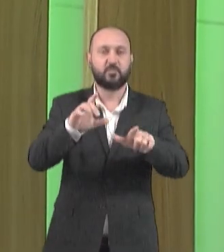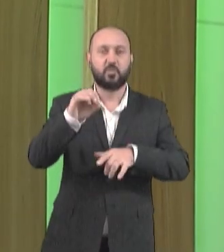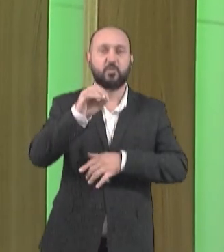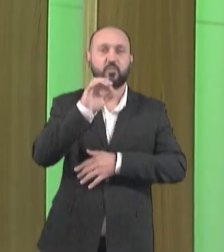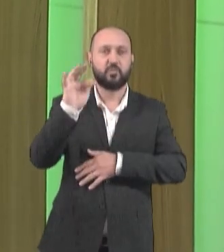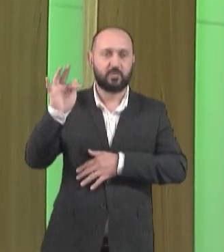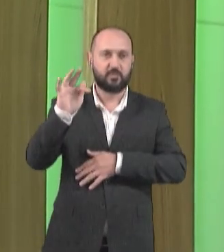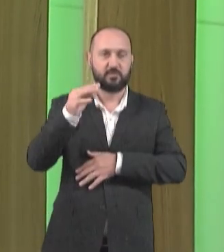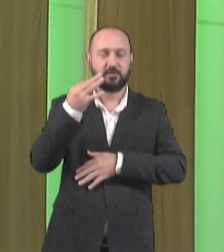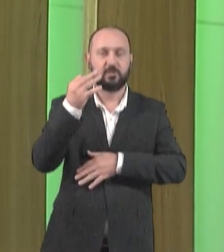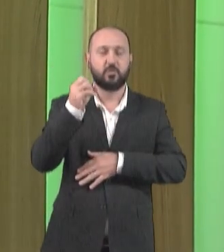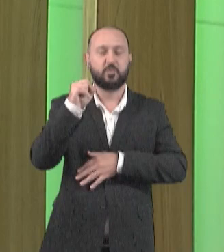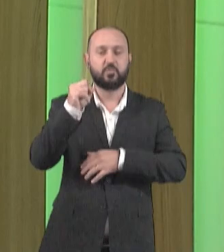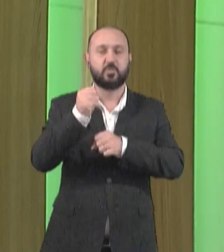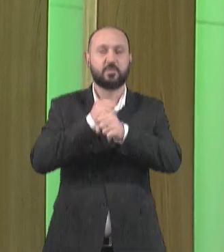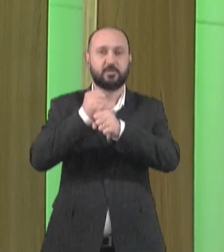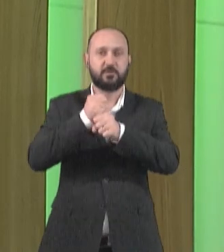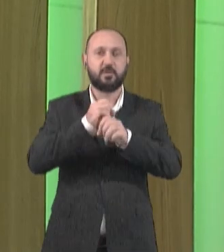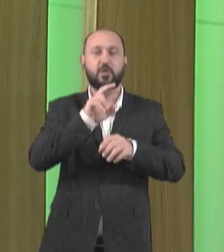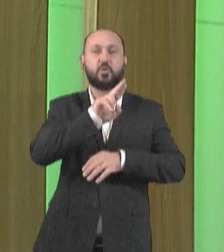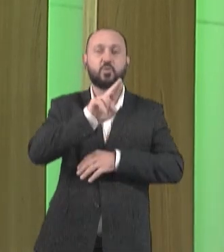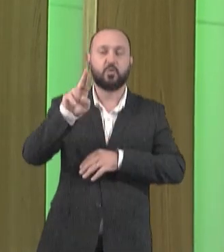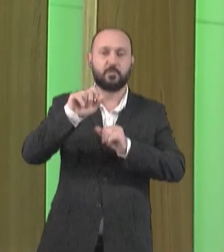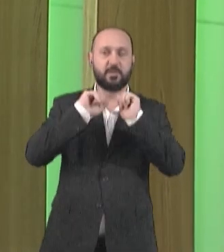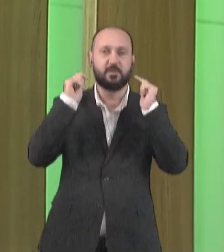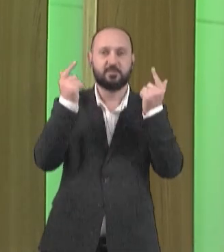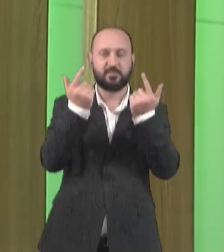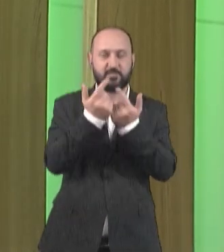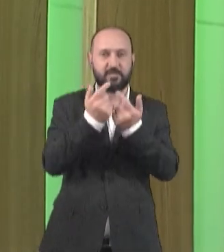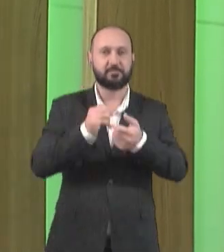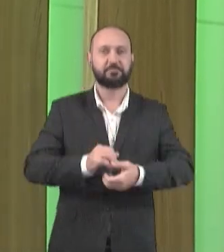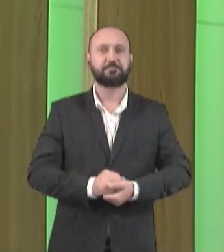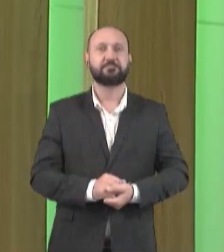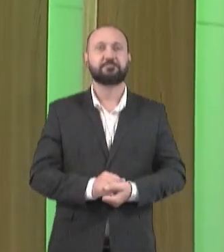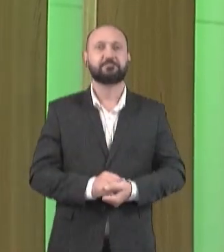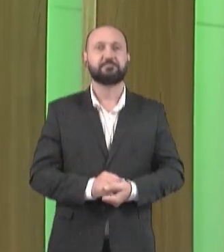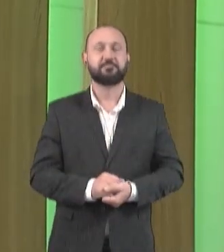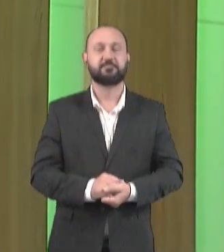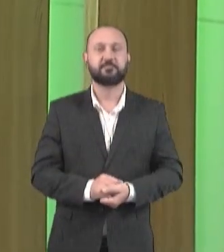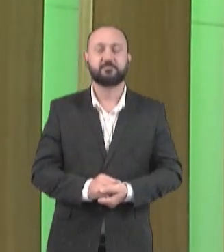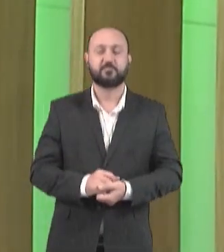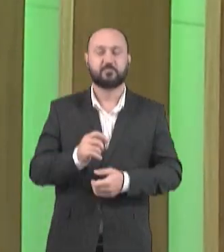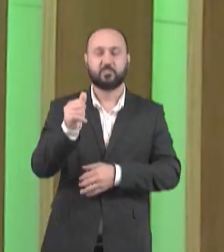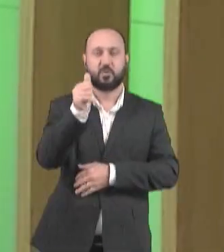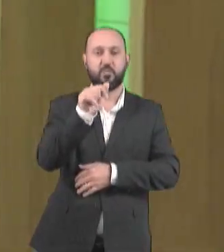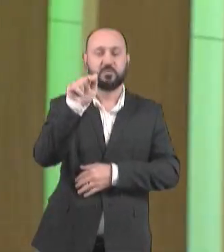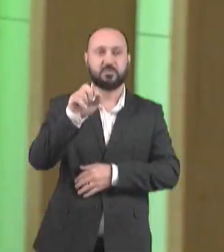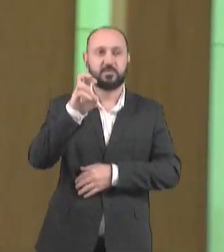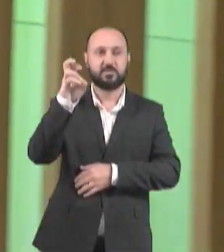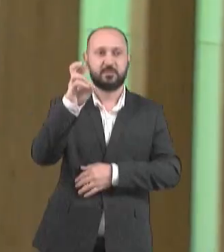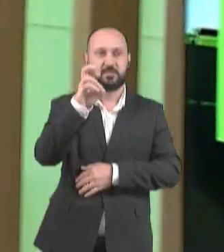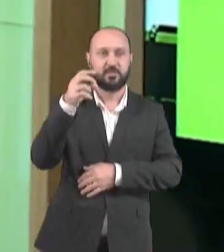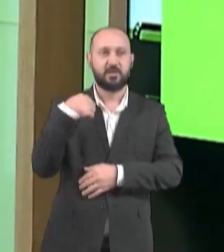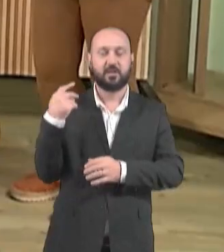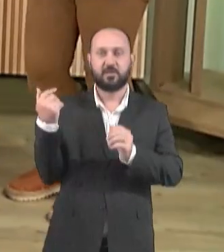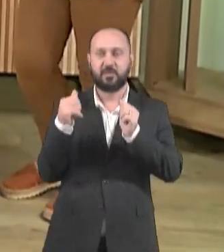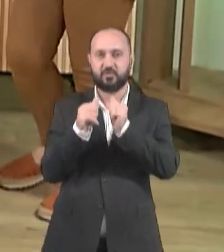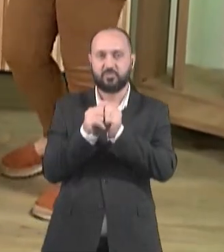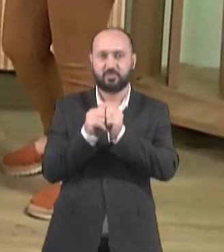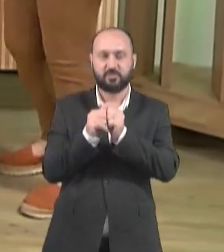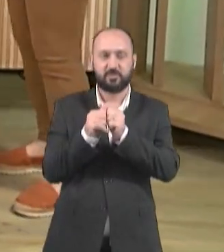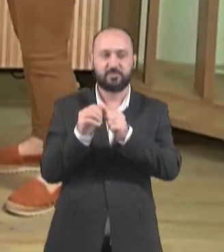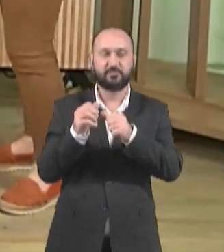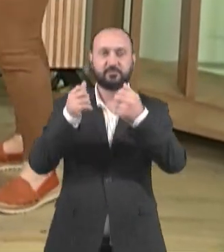seus 38 anos, será enviada em nome da Assembleia Legislativa. 11h55, a Glaucia já está aqui com a gente